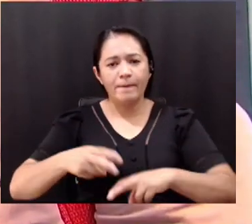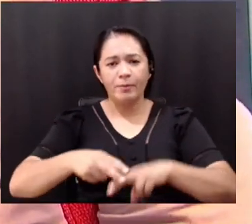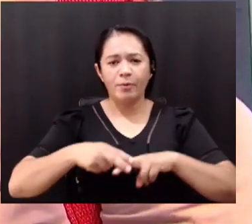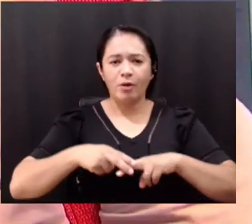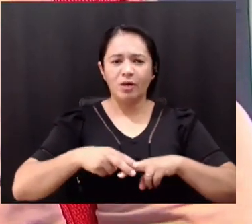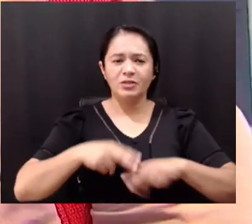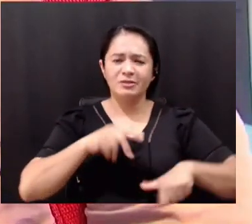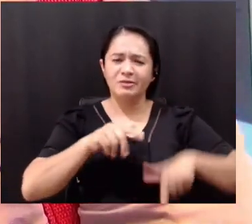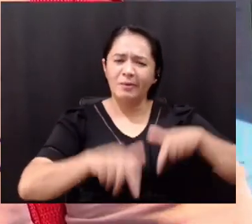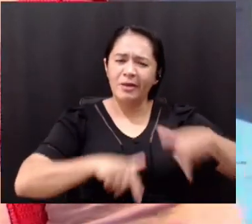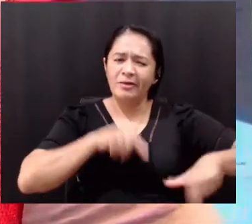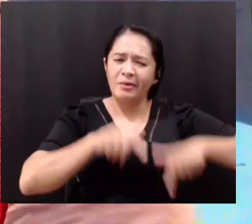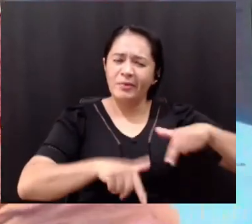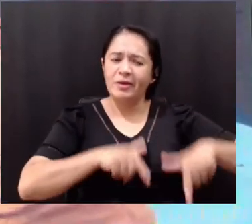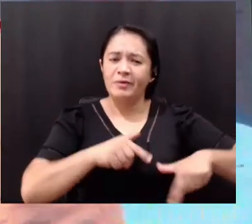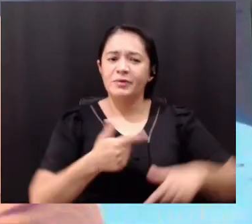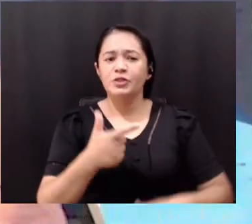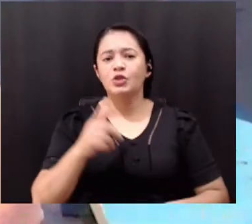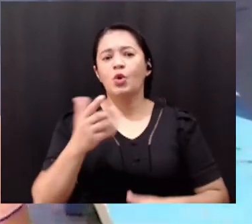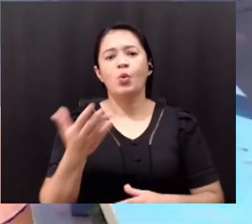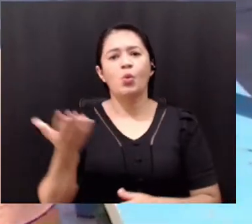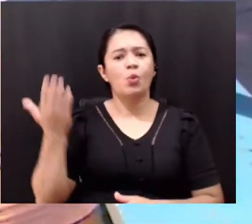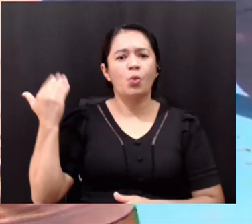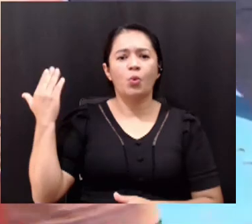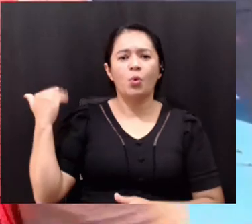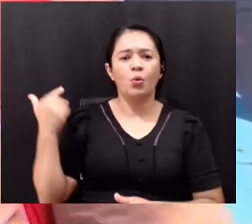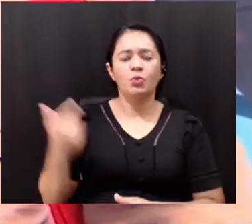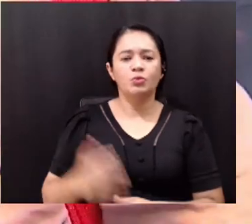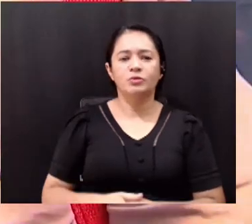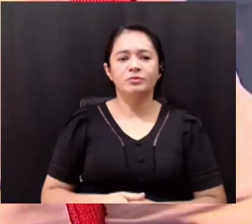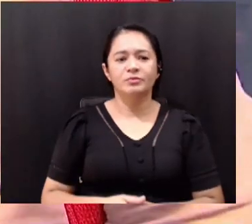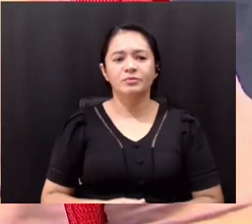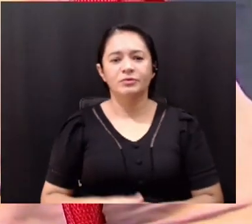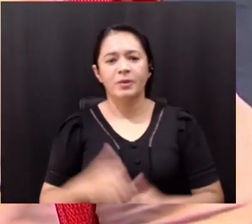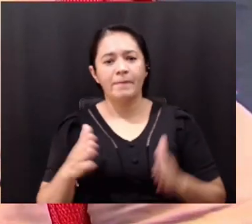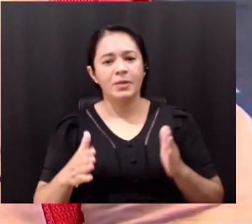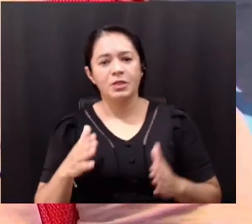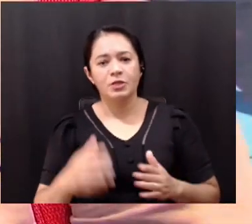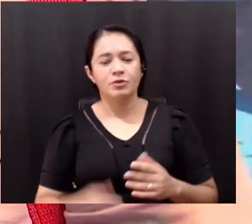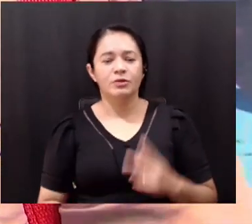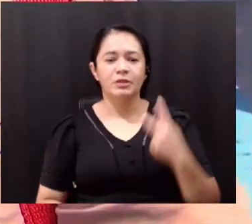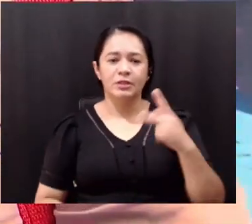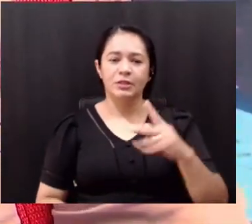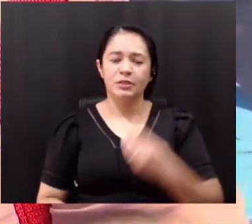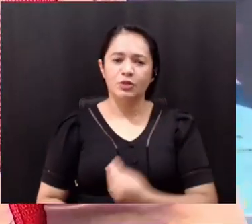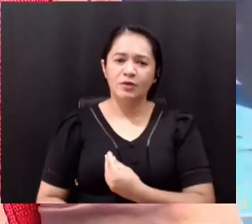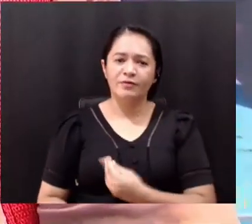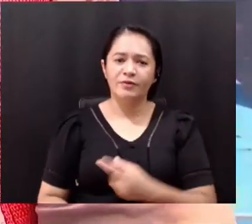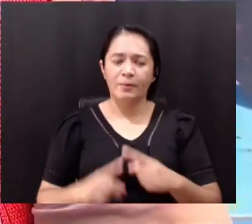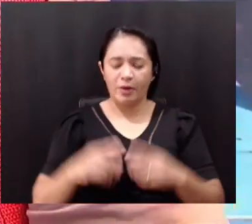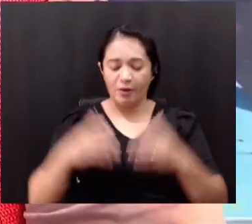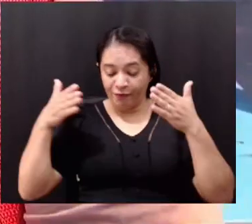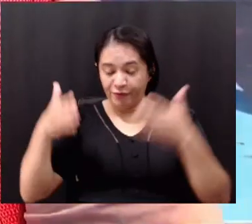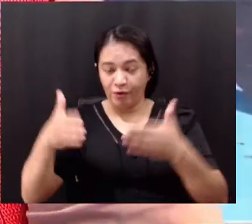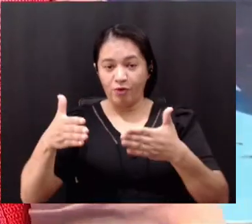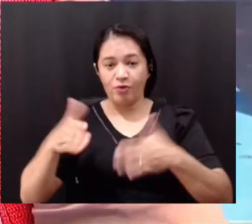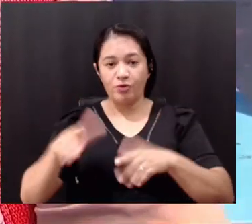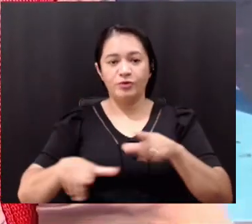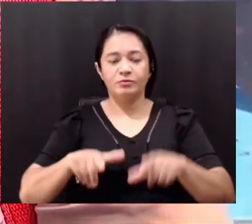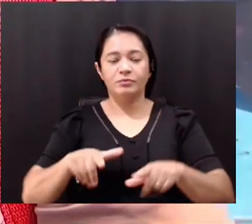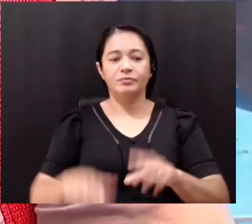Em outras ocasiões, outros períodos também da vida, por estar muito focada no trabalho? Sim, e